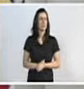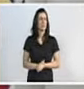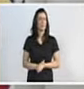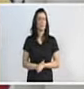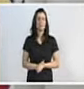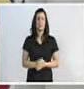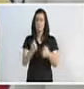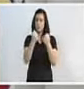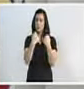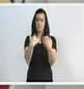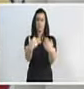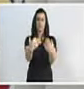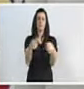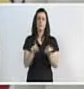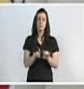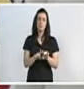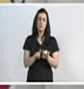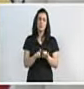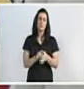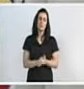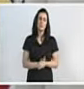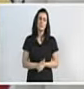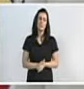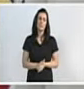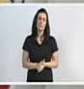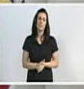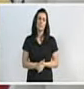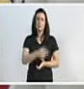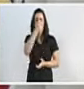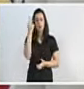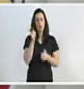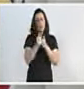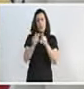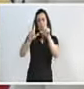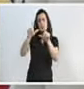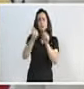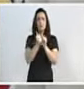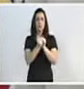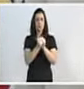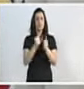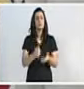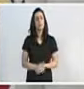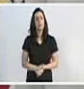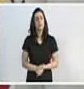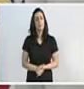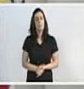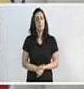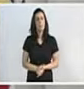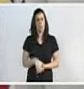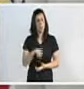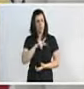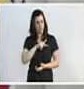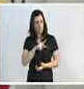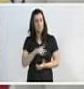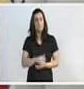nos assiste, também aqueles que nos acompanham pela TVL e pela internet. Senhor presidente,